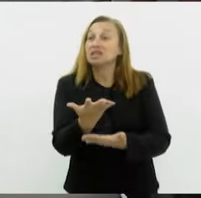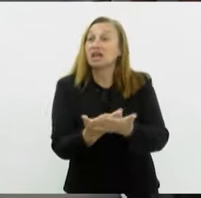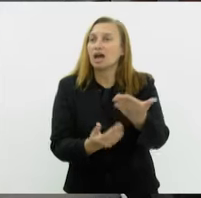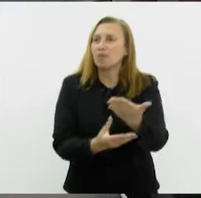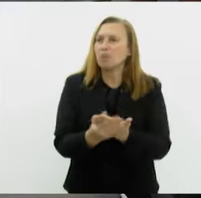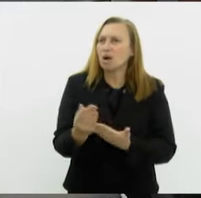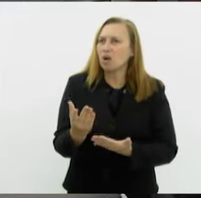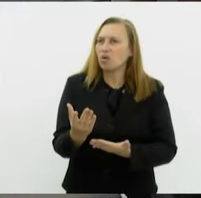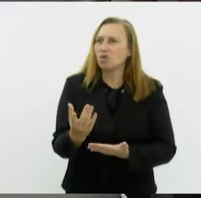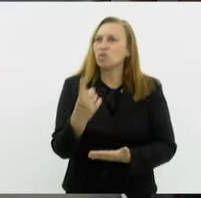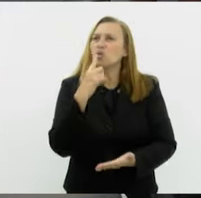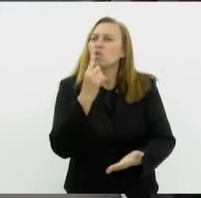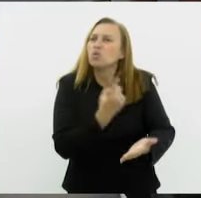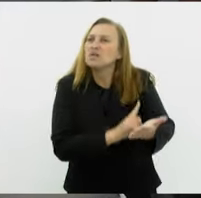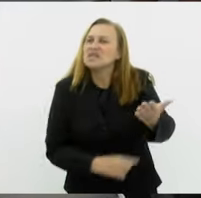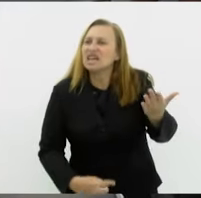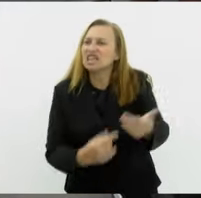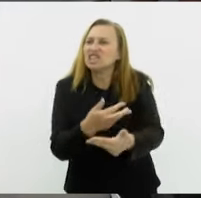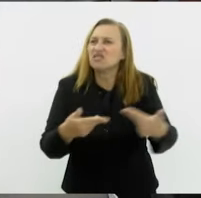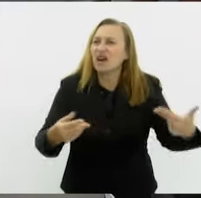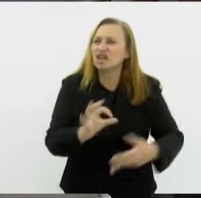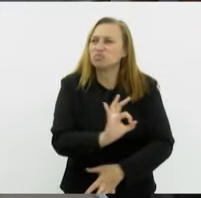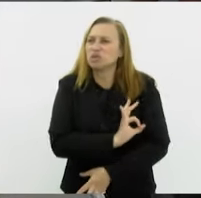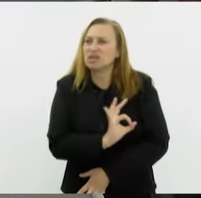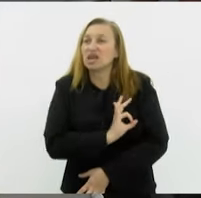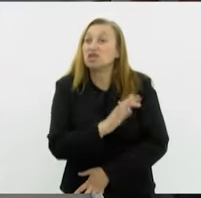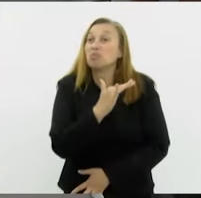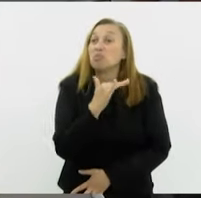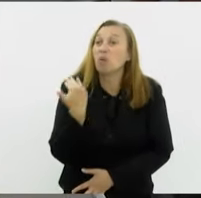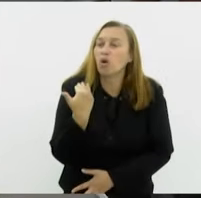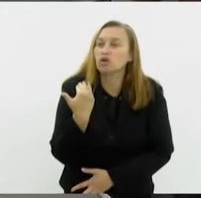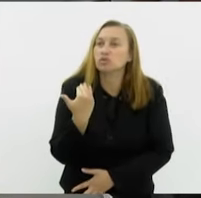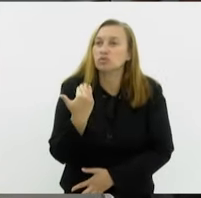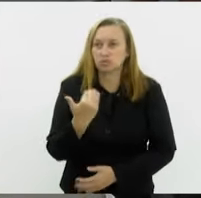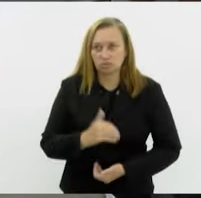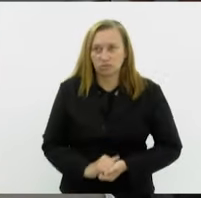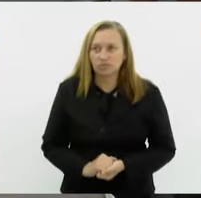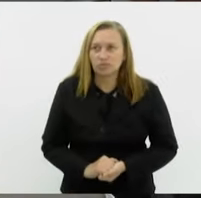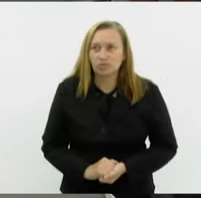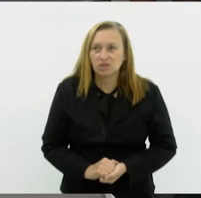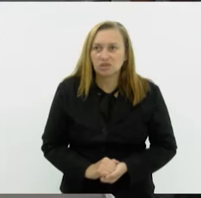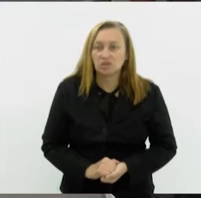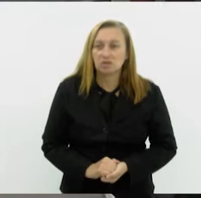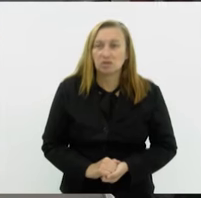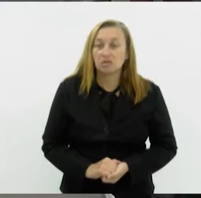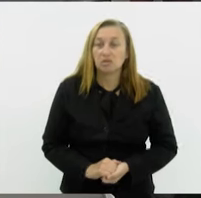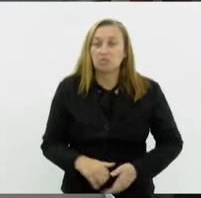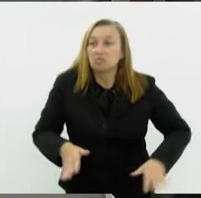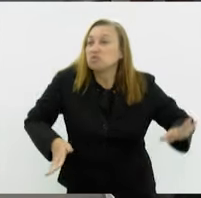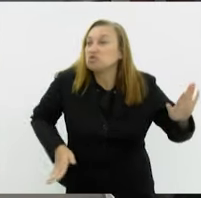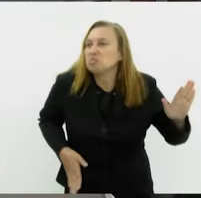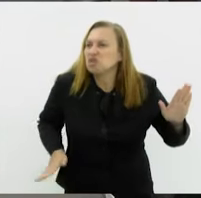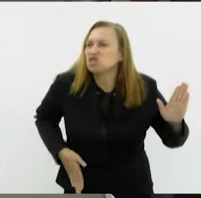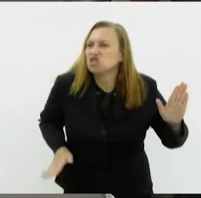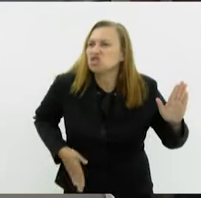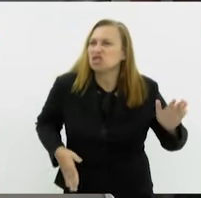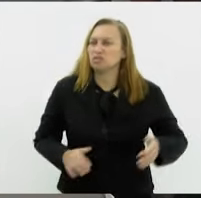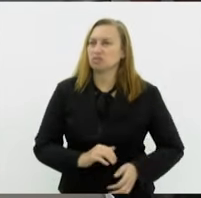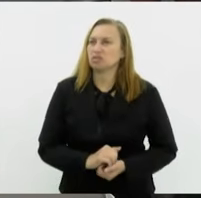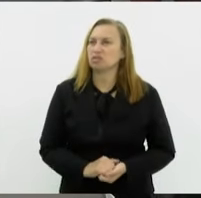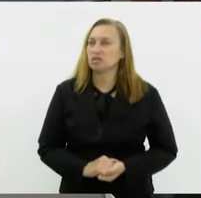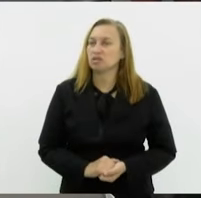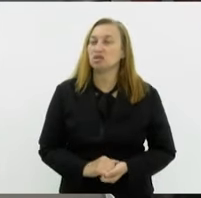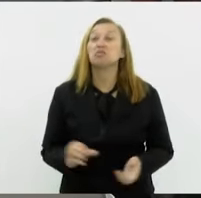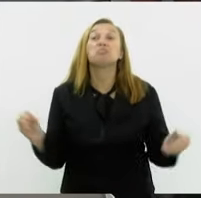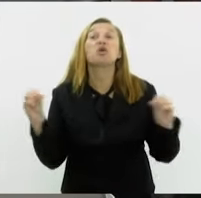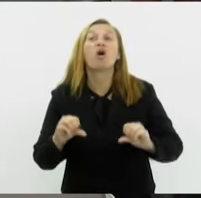o sangue de milhares de policiais que são mortos, assassinados por esses delinquentes. E o